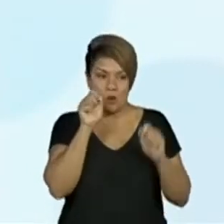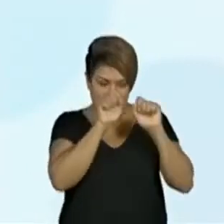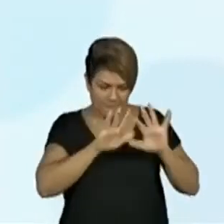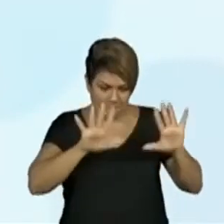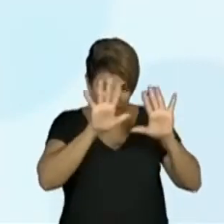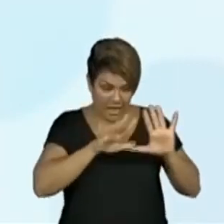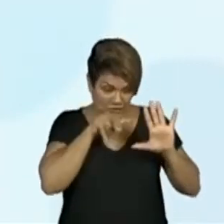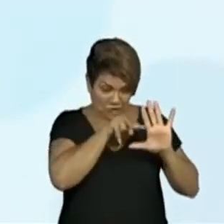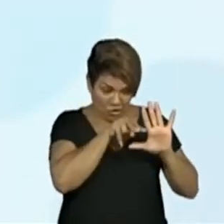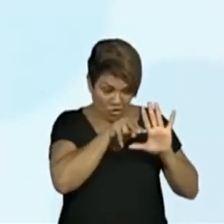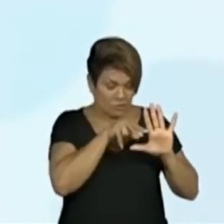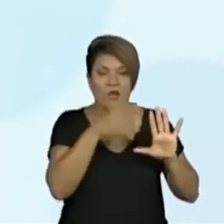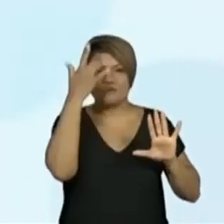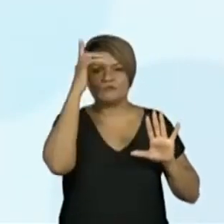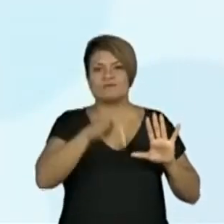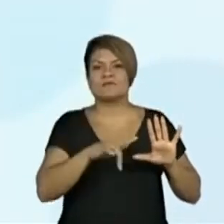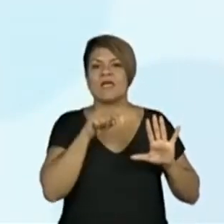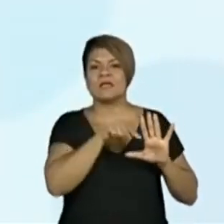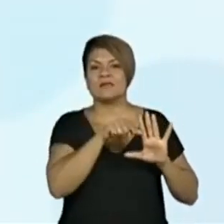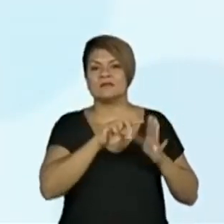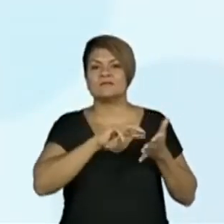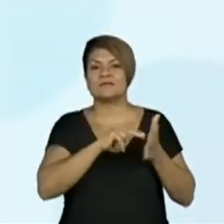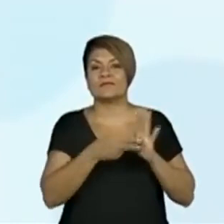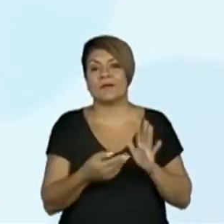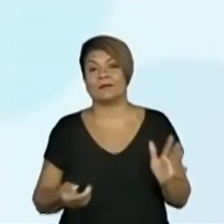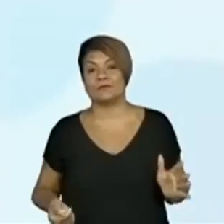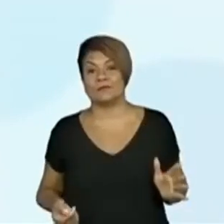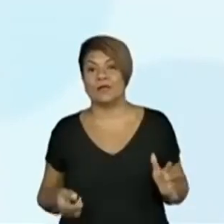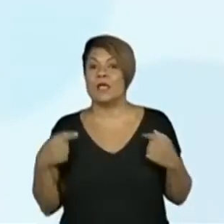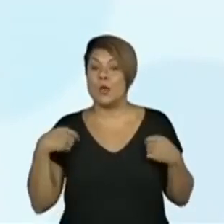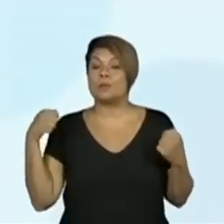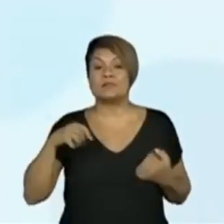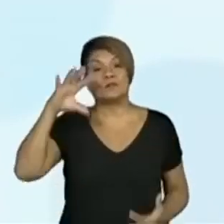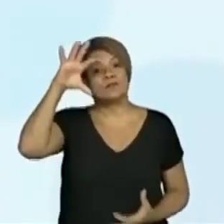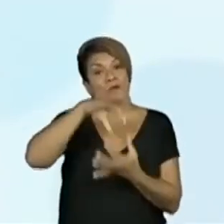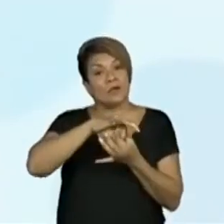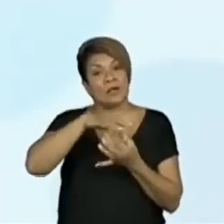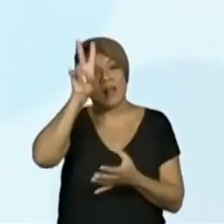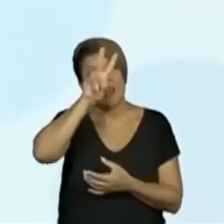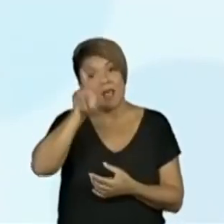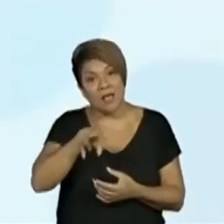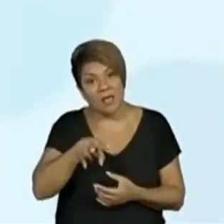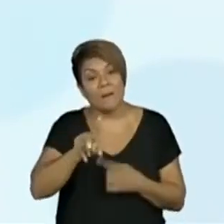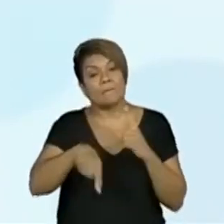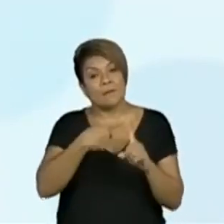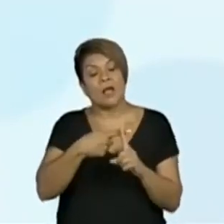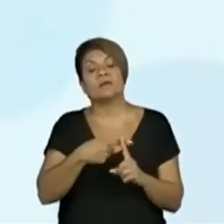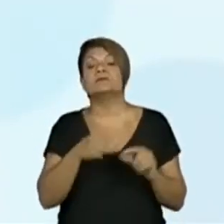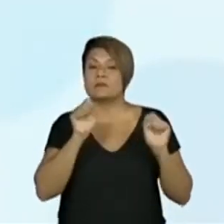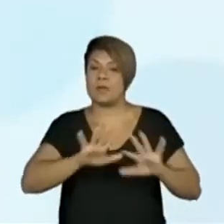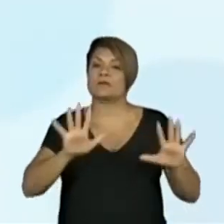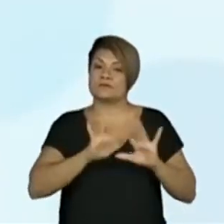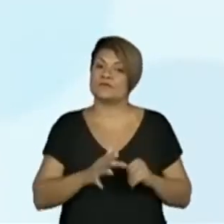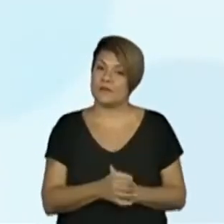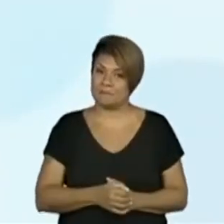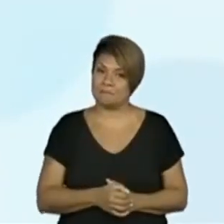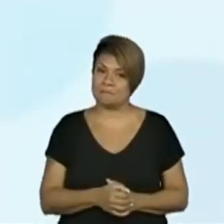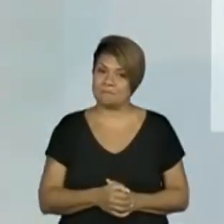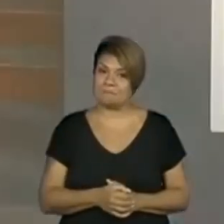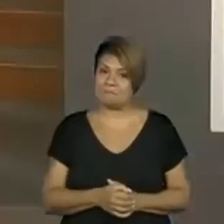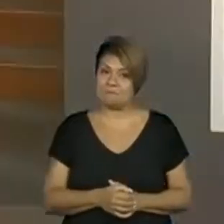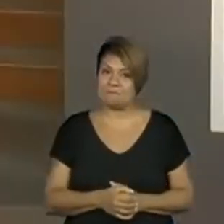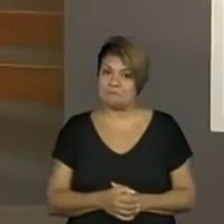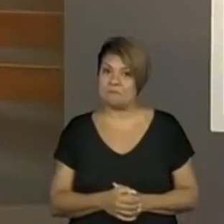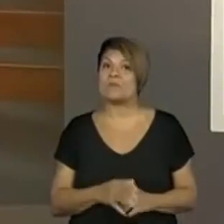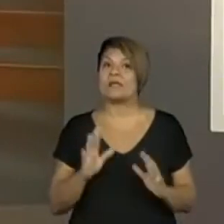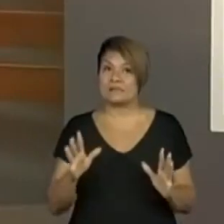não consigo identificar que sentido está. Poderia ser um sapo qualquer, mas não é. Ah, será que aquilo que a professora acabou de